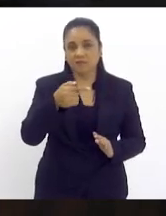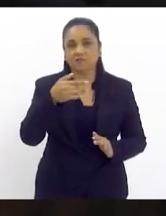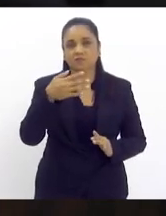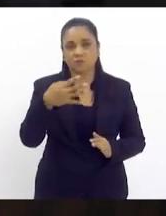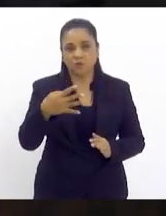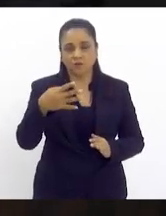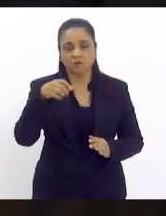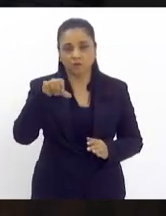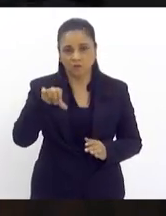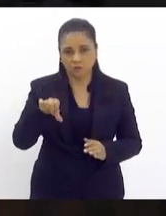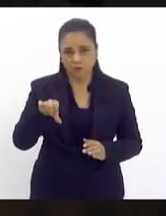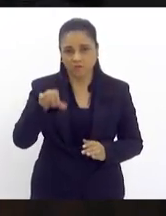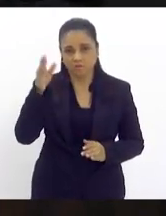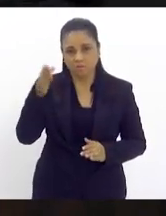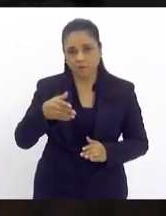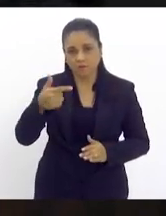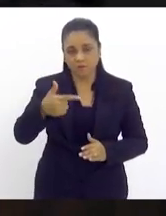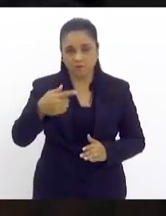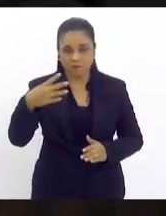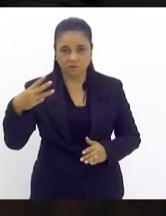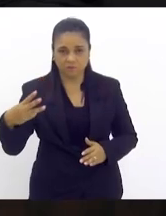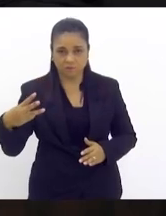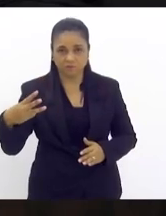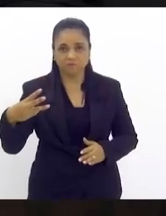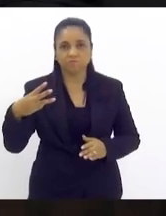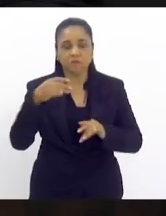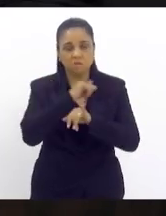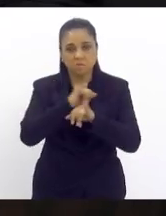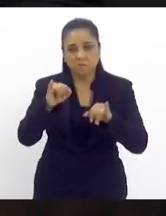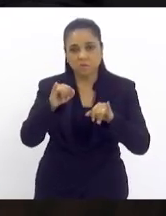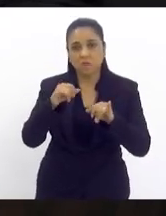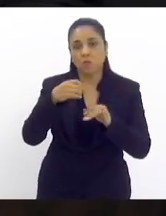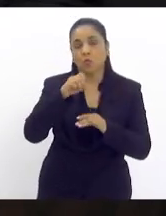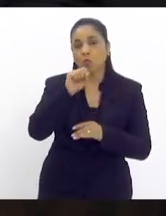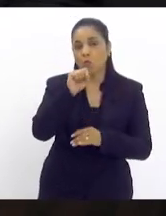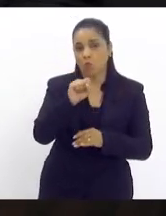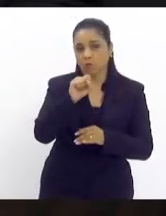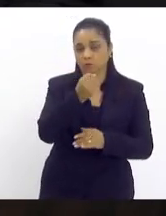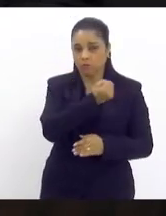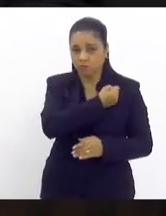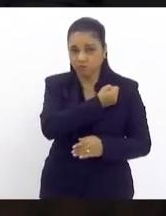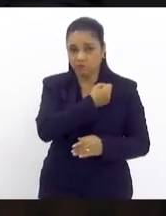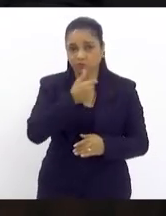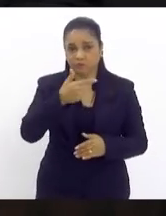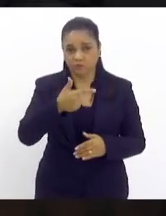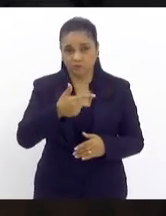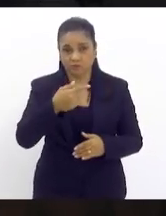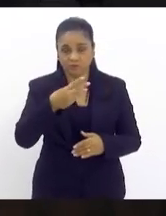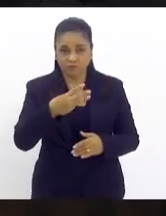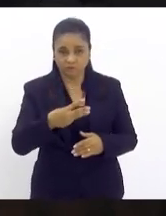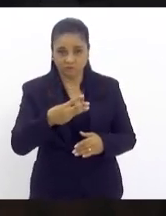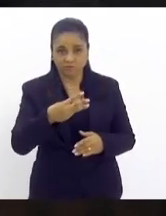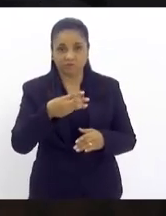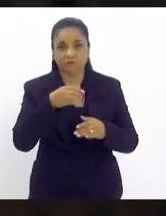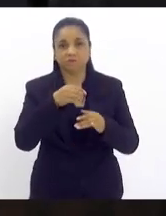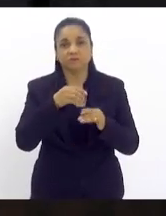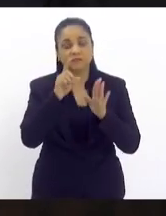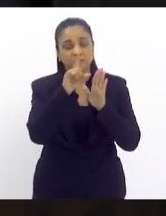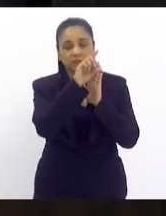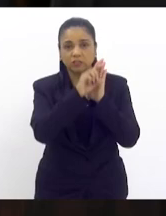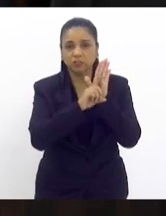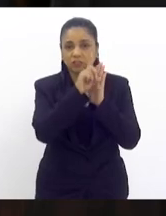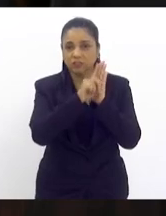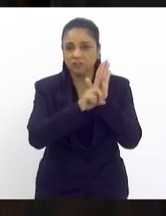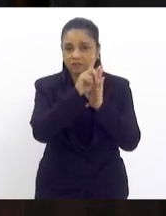749/2023, de autoria do Poder Executivo, mensagem número 8 de 2023, que dispõe sobre as diretrizes